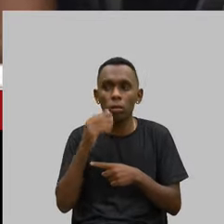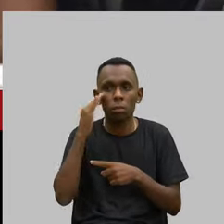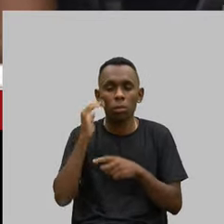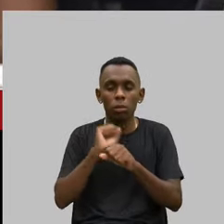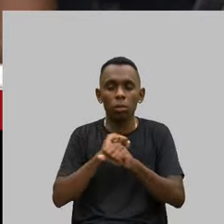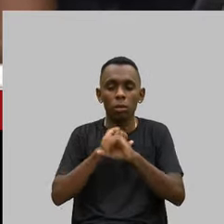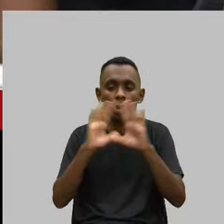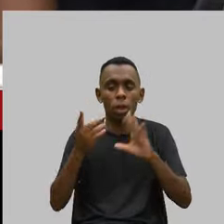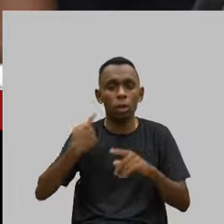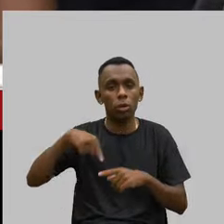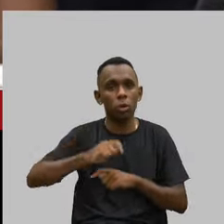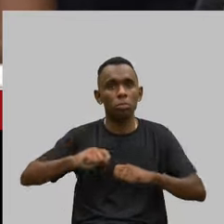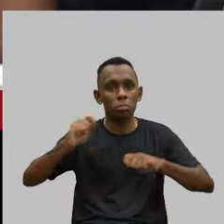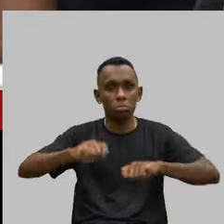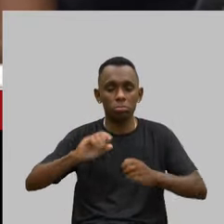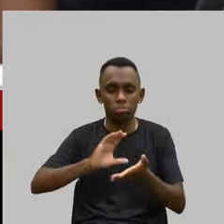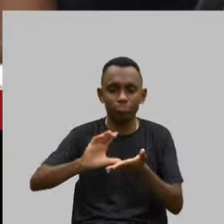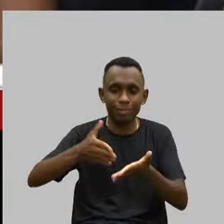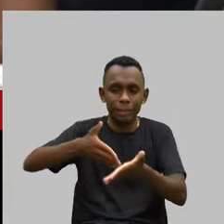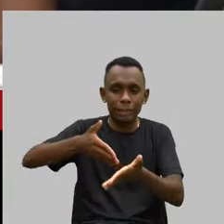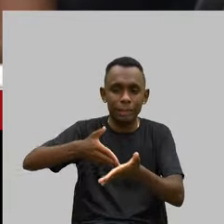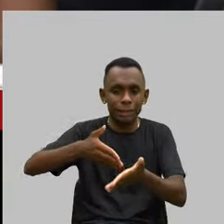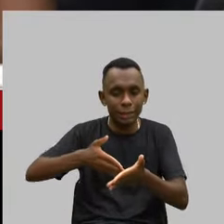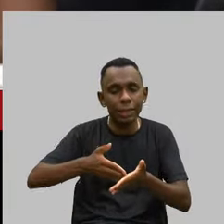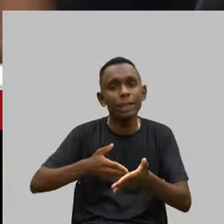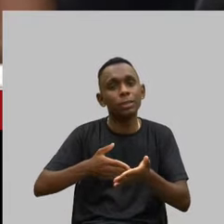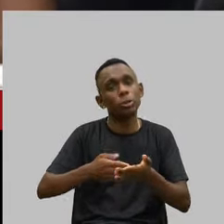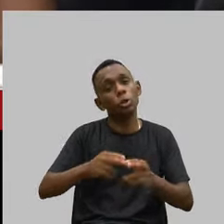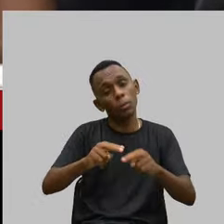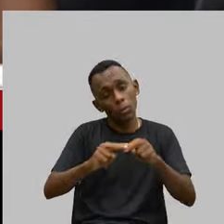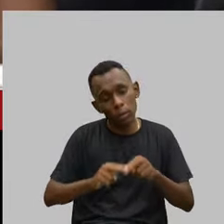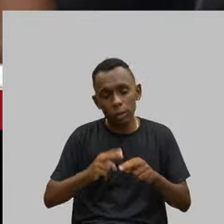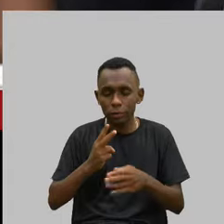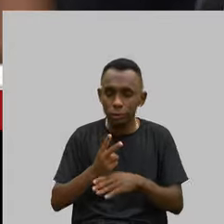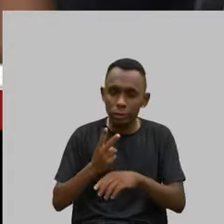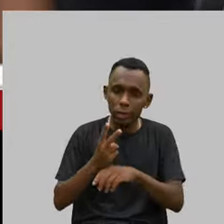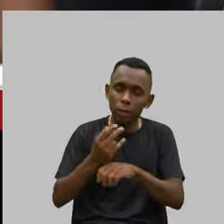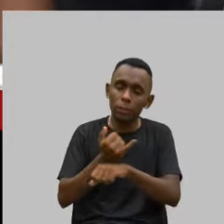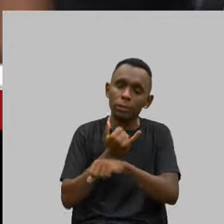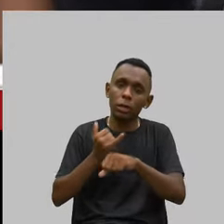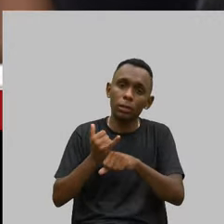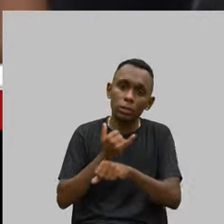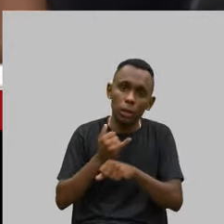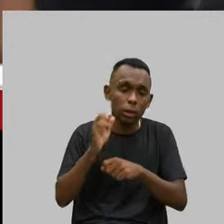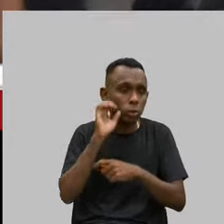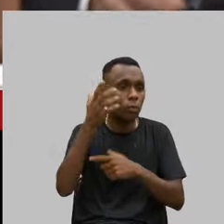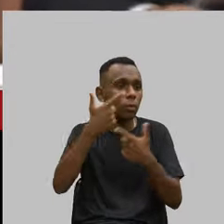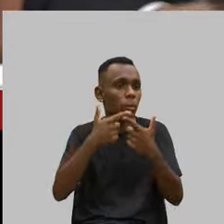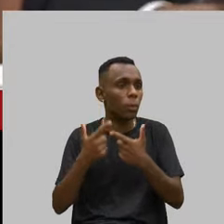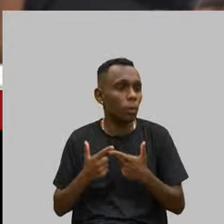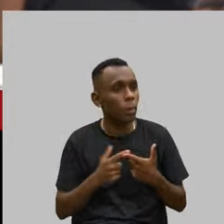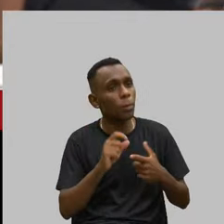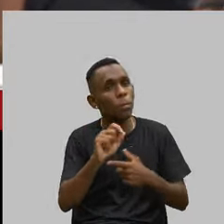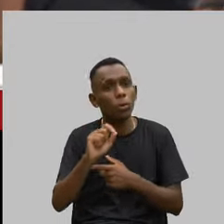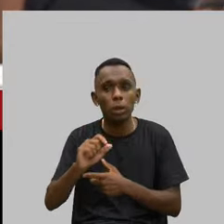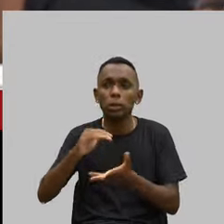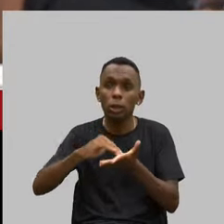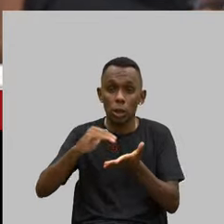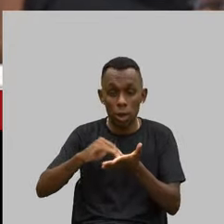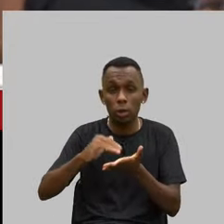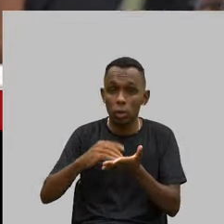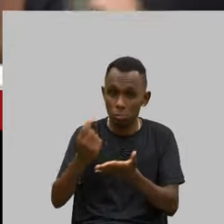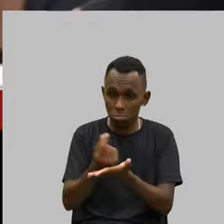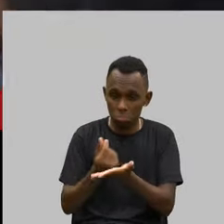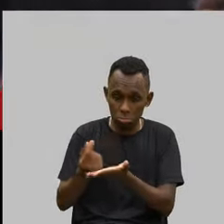nossa capacidade de investimento é limitada e por isso que a gente busca constantemente todas as soluções que aí o secretário de fazenda é mais